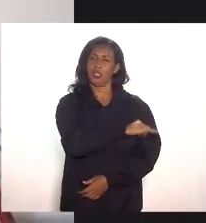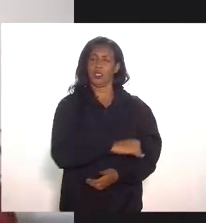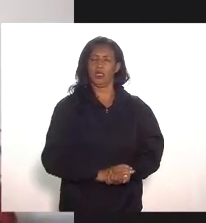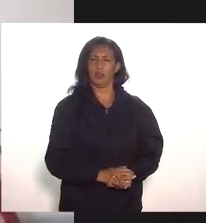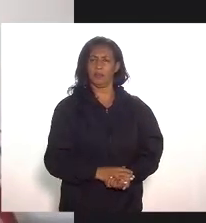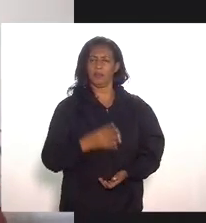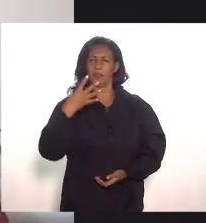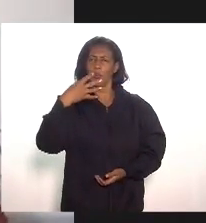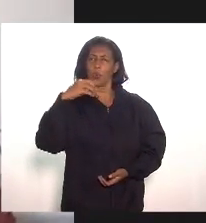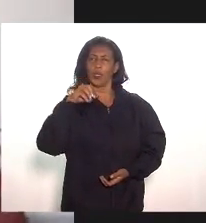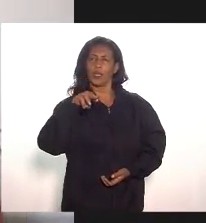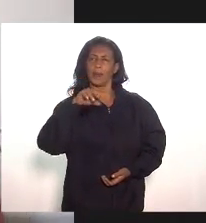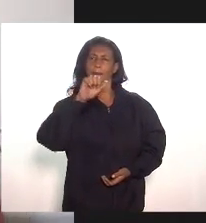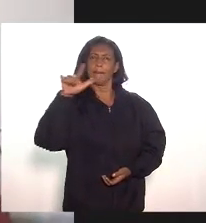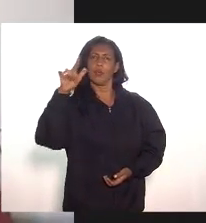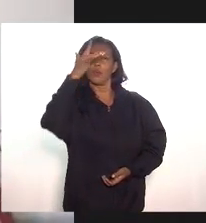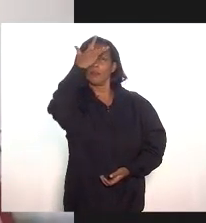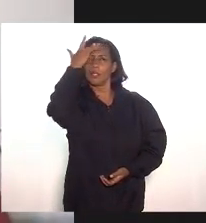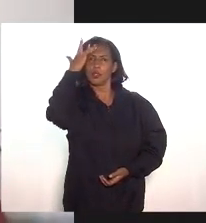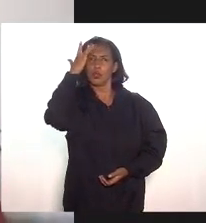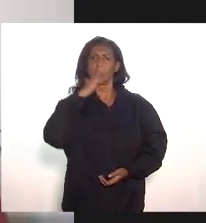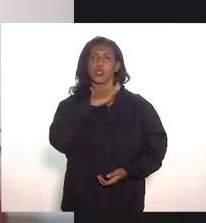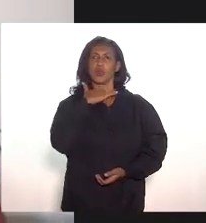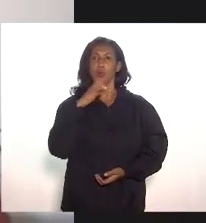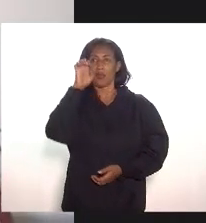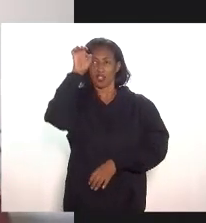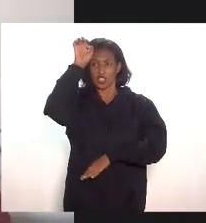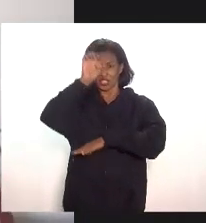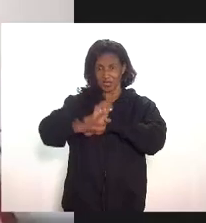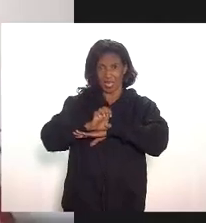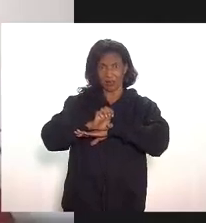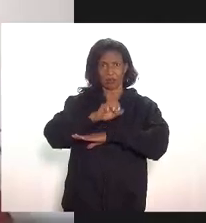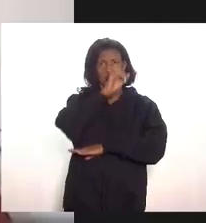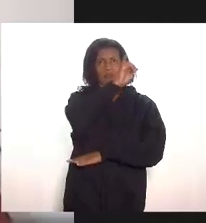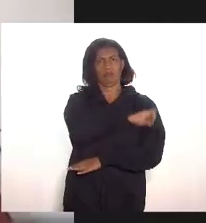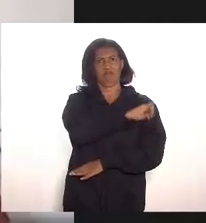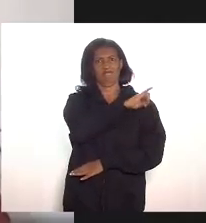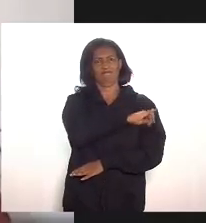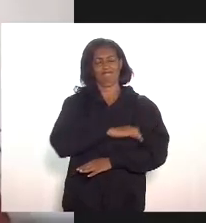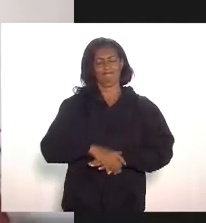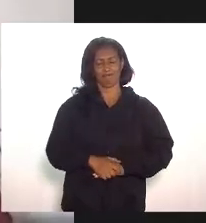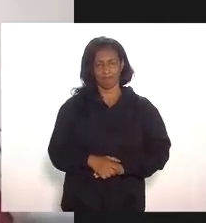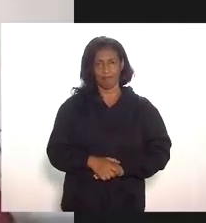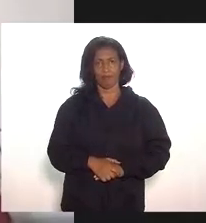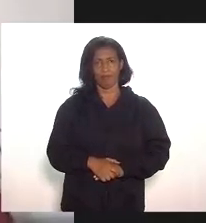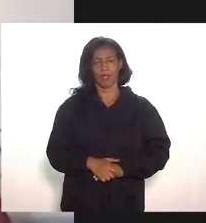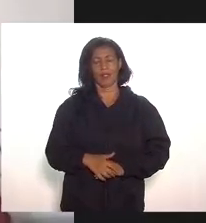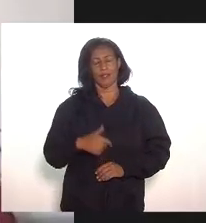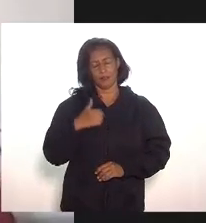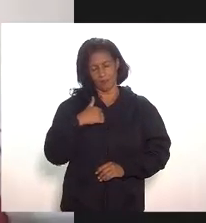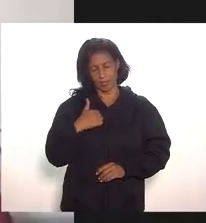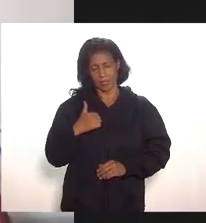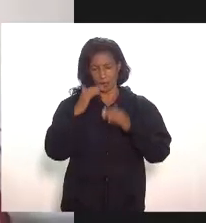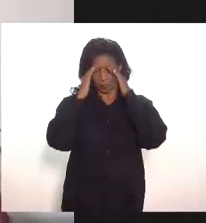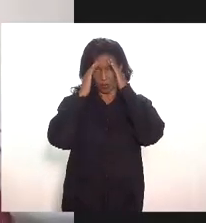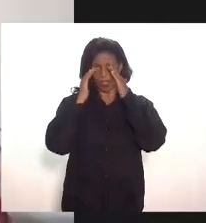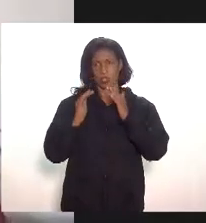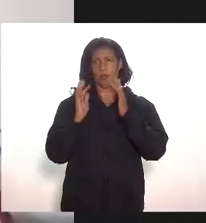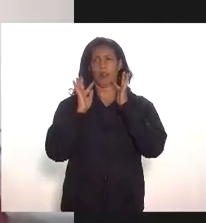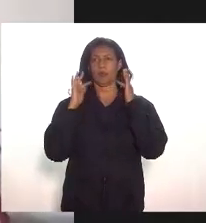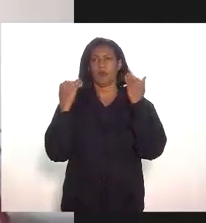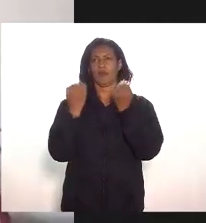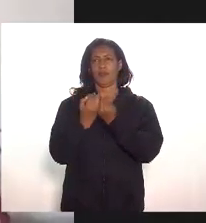de 40 mil pessoas que morreram no estado do Rio de Janeiro. Fica aqui a minha solidariedade a essas famílias, que, se depender de